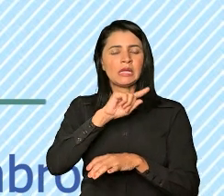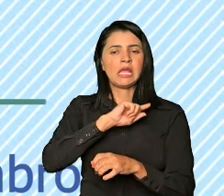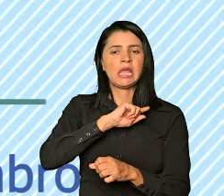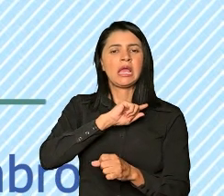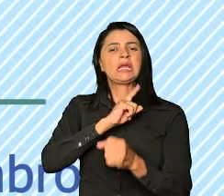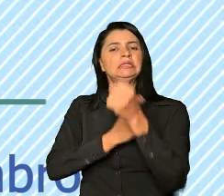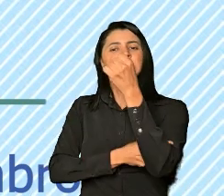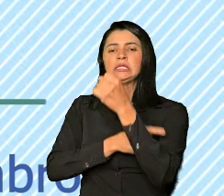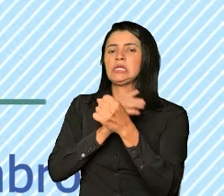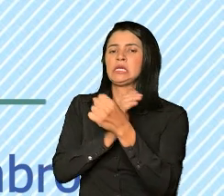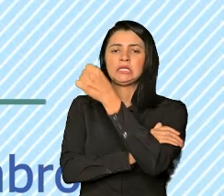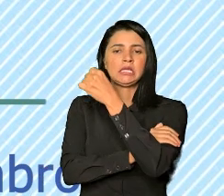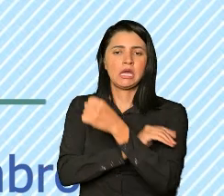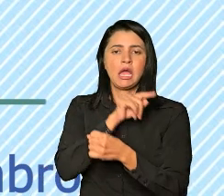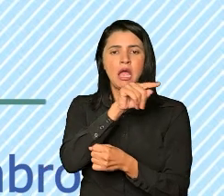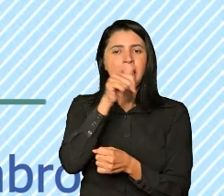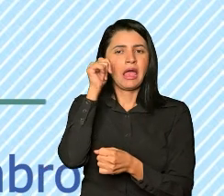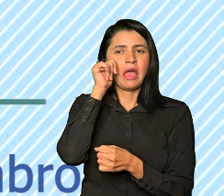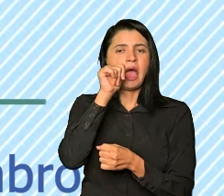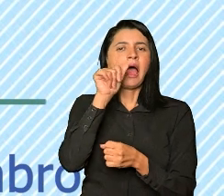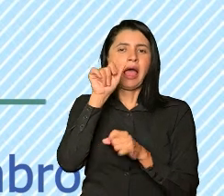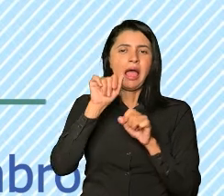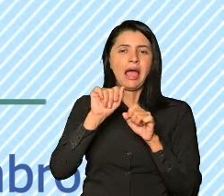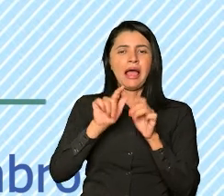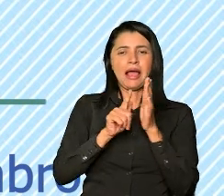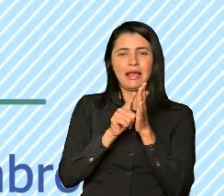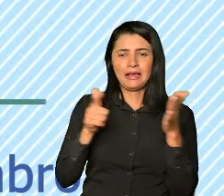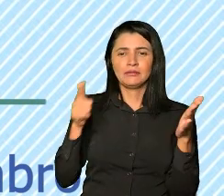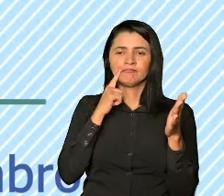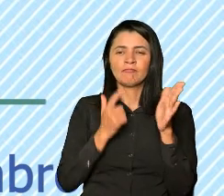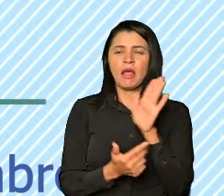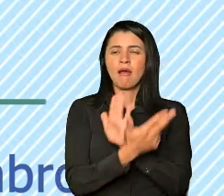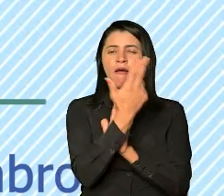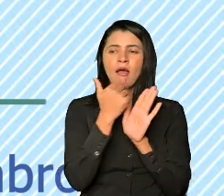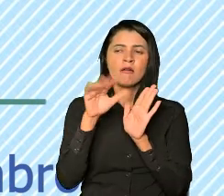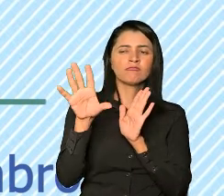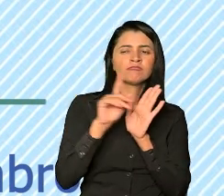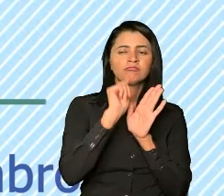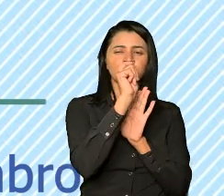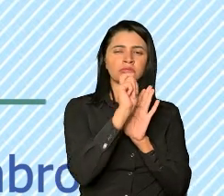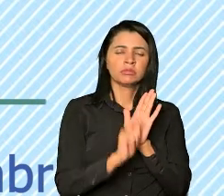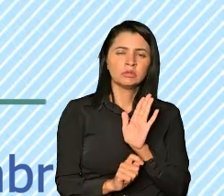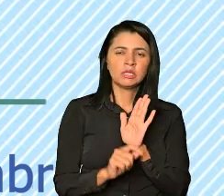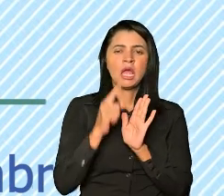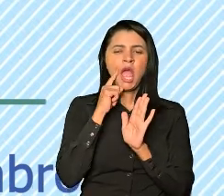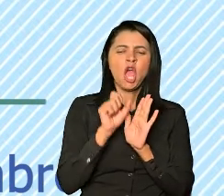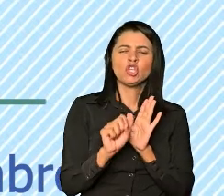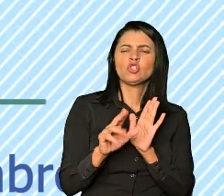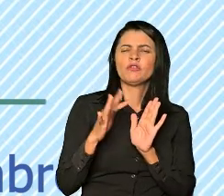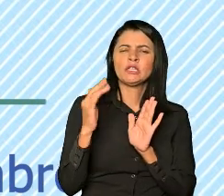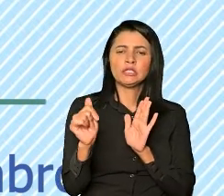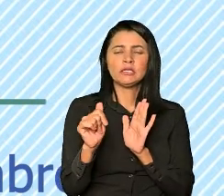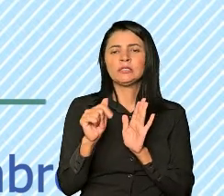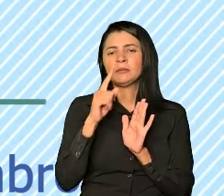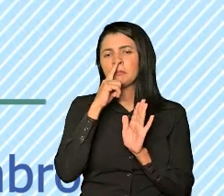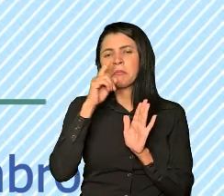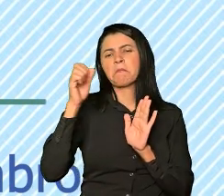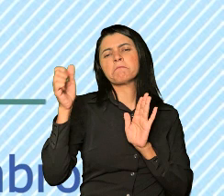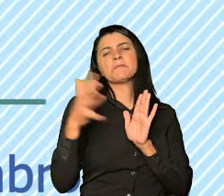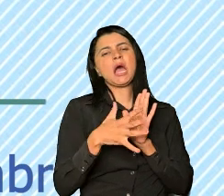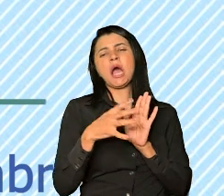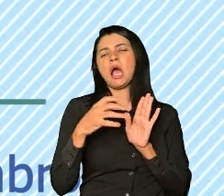representação caricata das mulheres, né, sufragistas, pejorativamente chamada